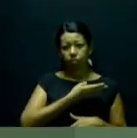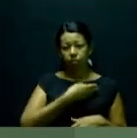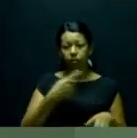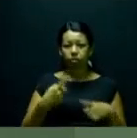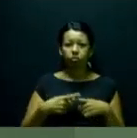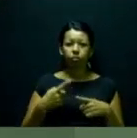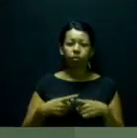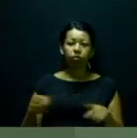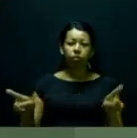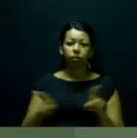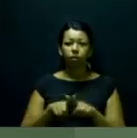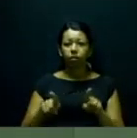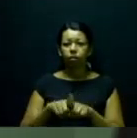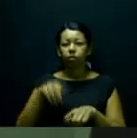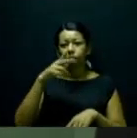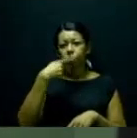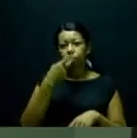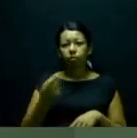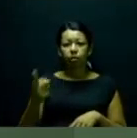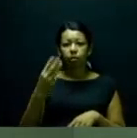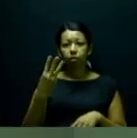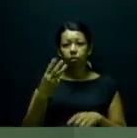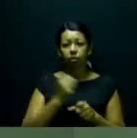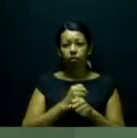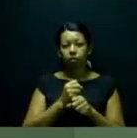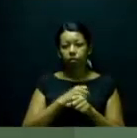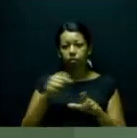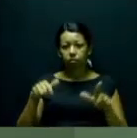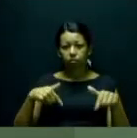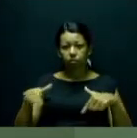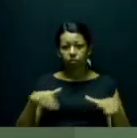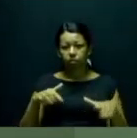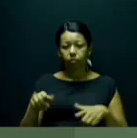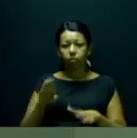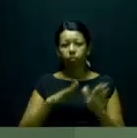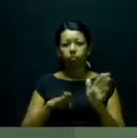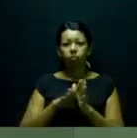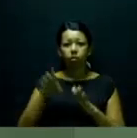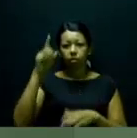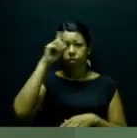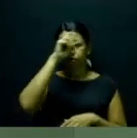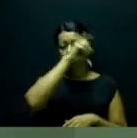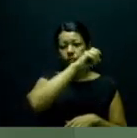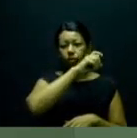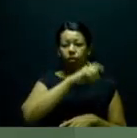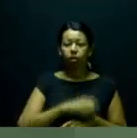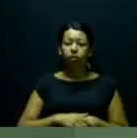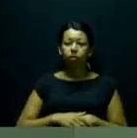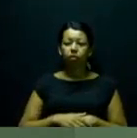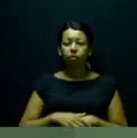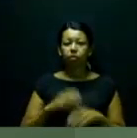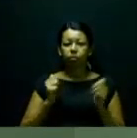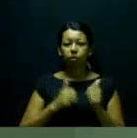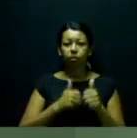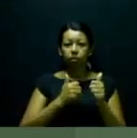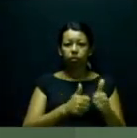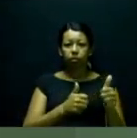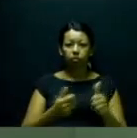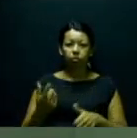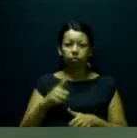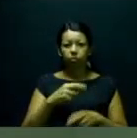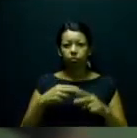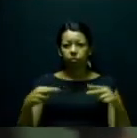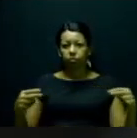foi nesta tecla que nós batemos nos nossos 3 anos de mandato, com todas as dificuldades de perseguições e etc. e